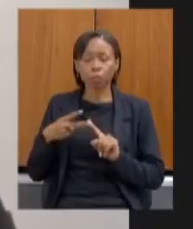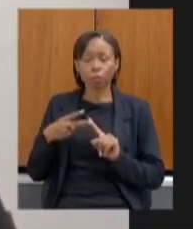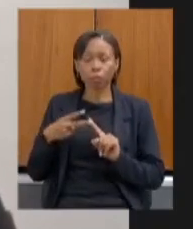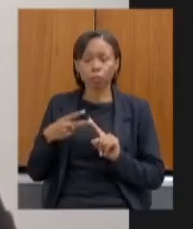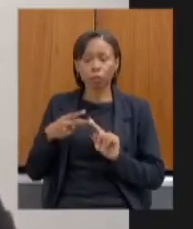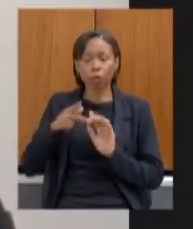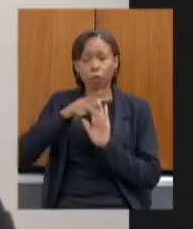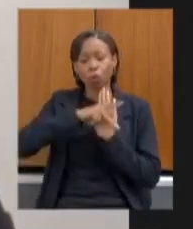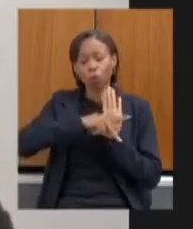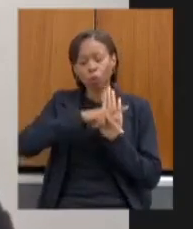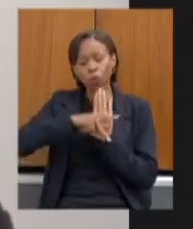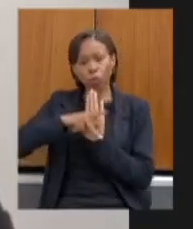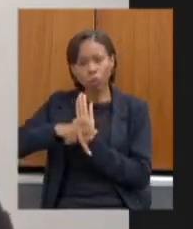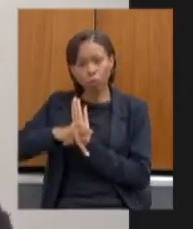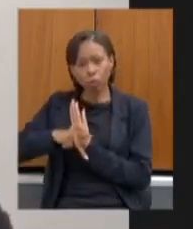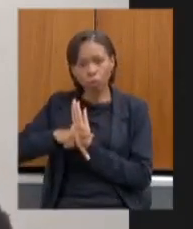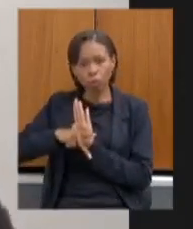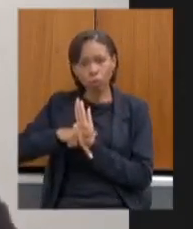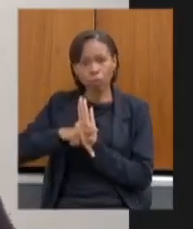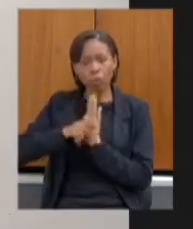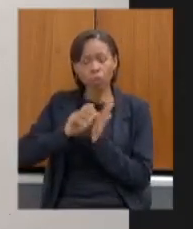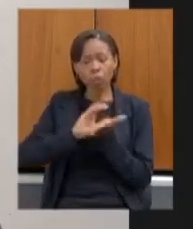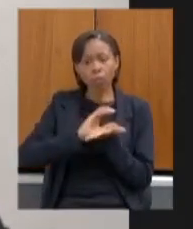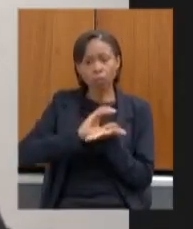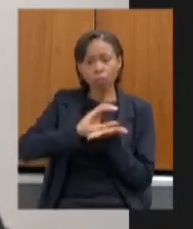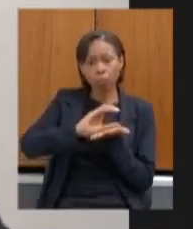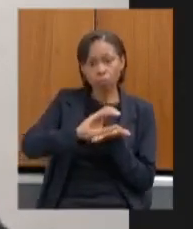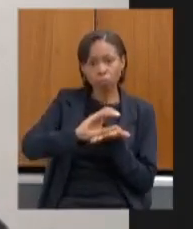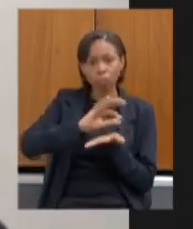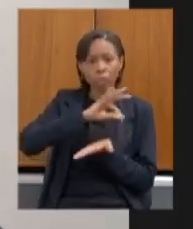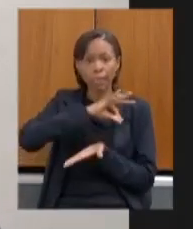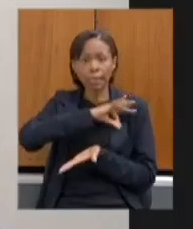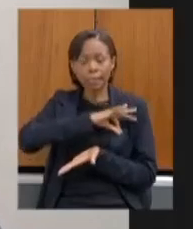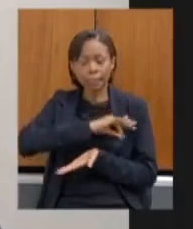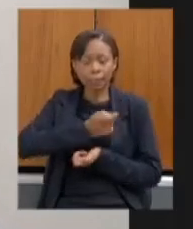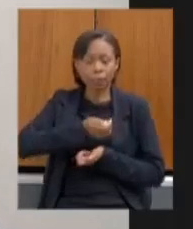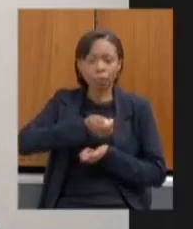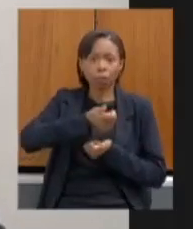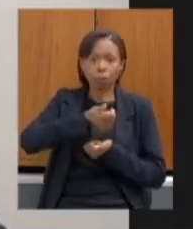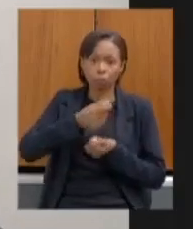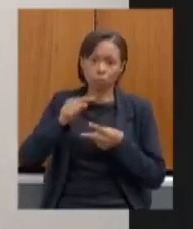programas de transferência de renda, são as duas questões que eu deixo aí para o secretário.